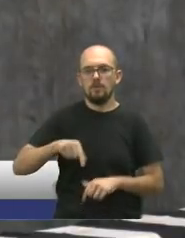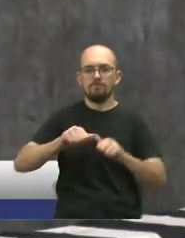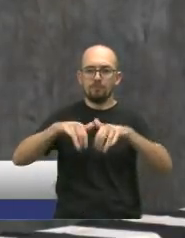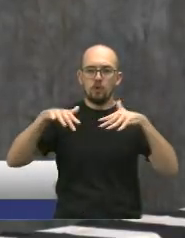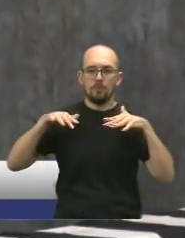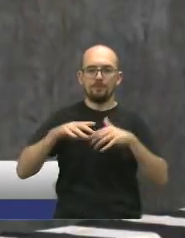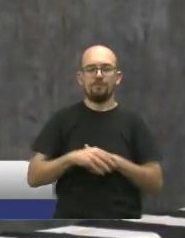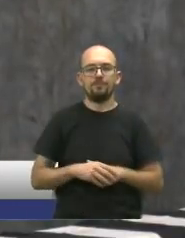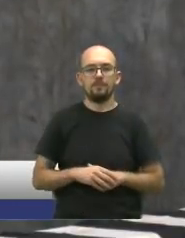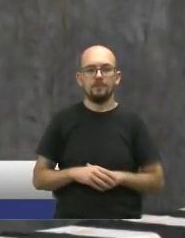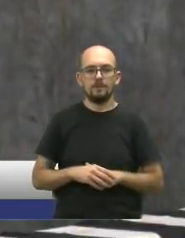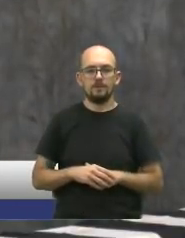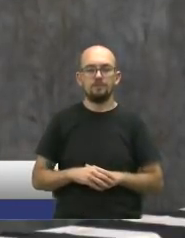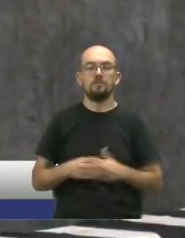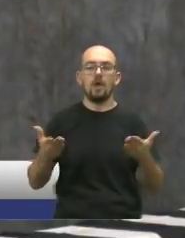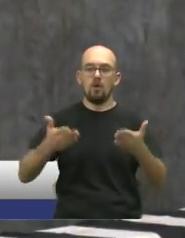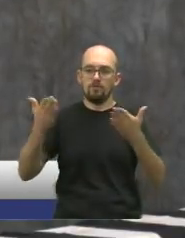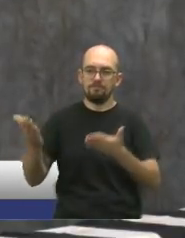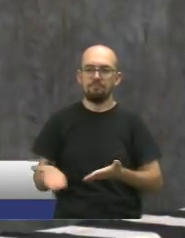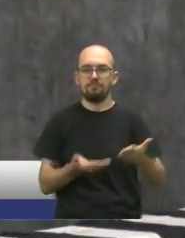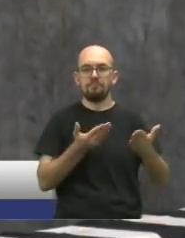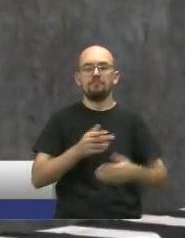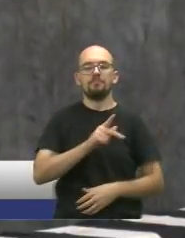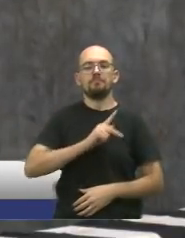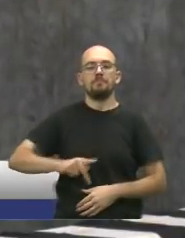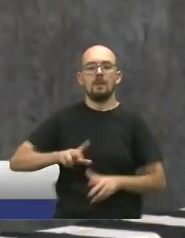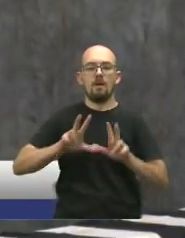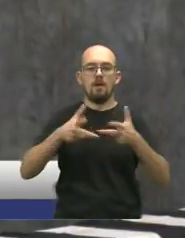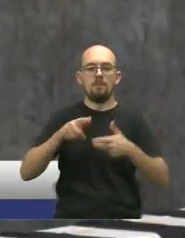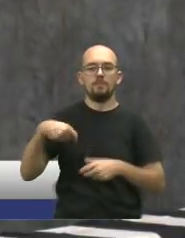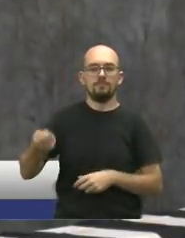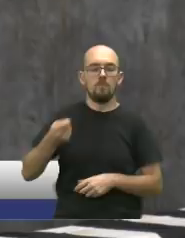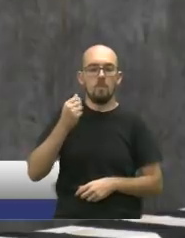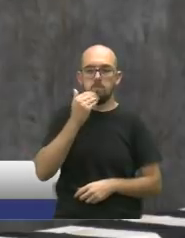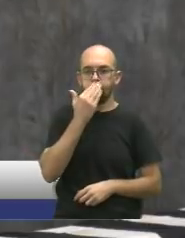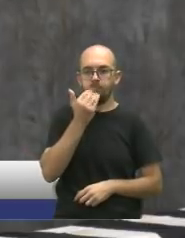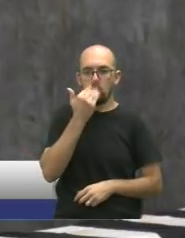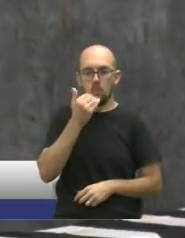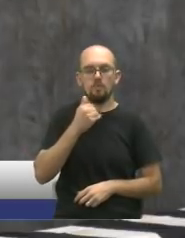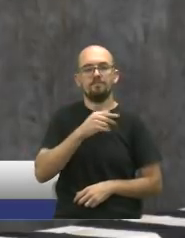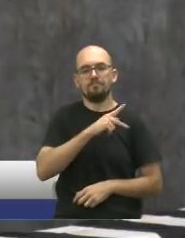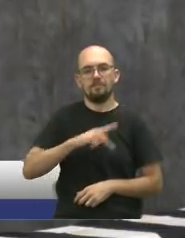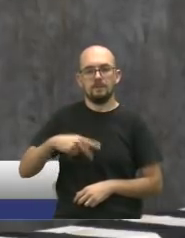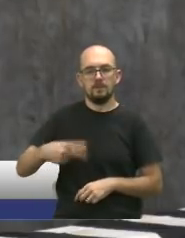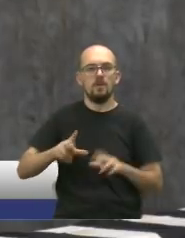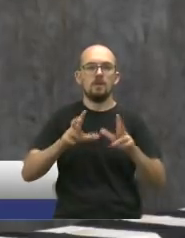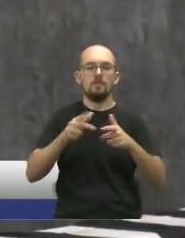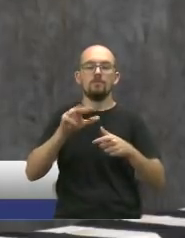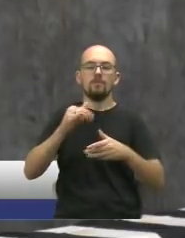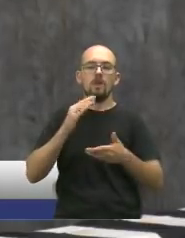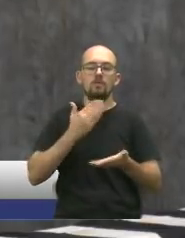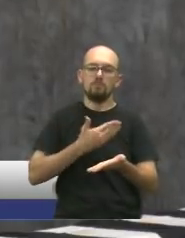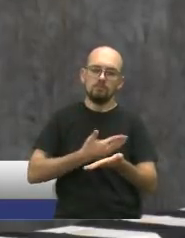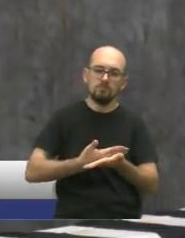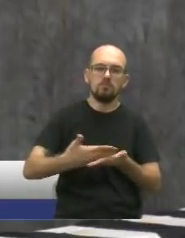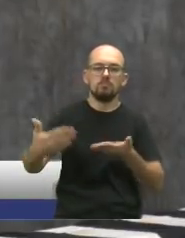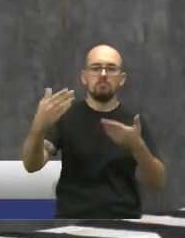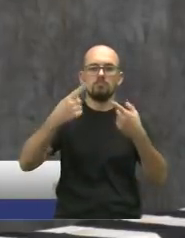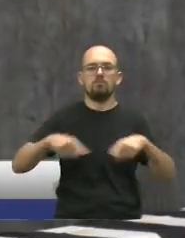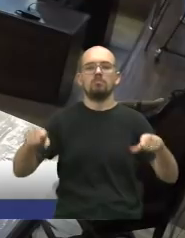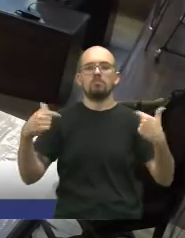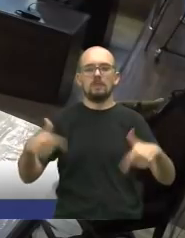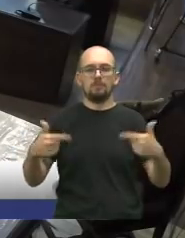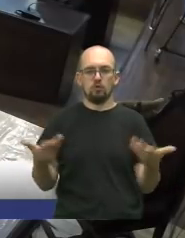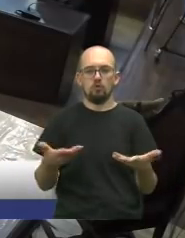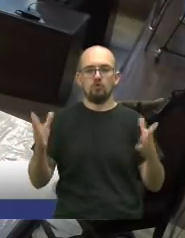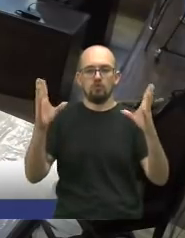momento, eu passo, então, a palavra ao presidente da Câmara, o vereador José Carlos Borgo, para que possa fazer o pronunciamento de abertura desta noite.